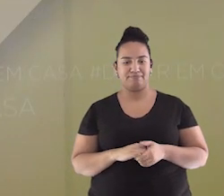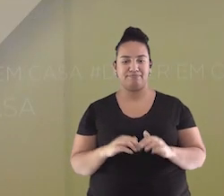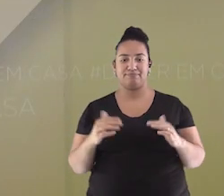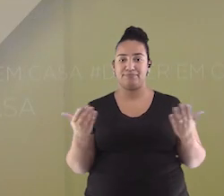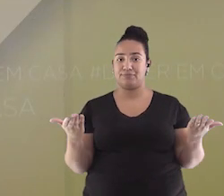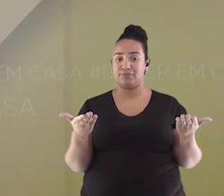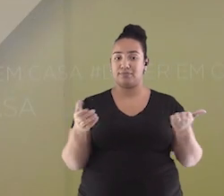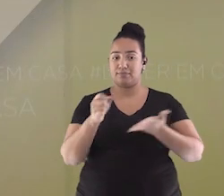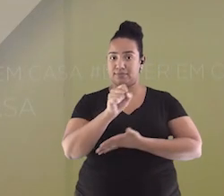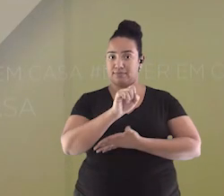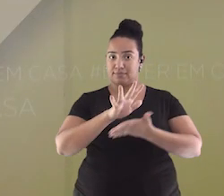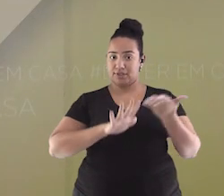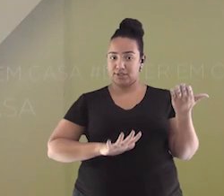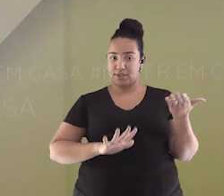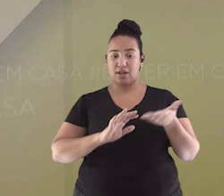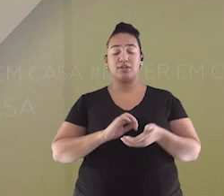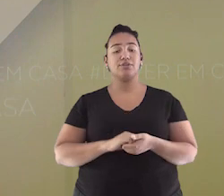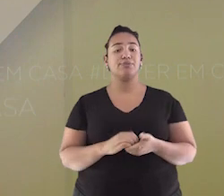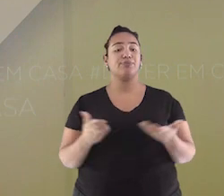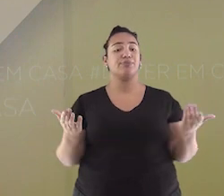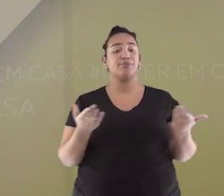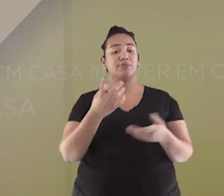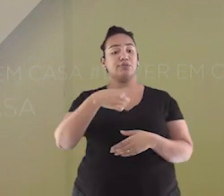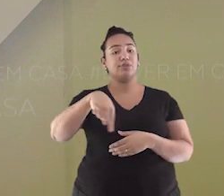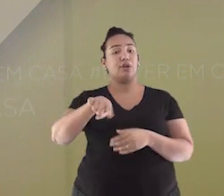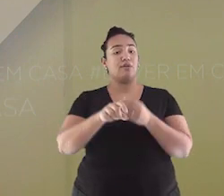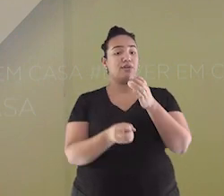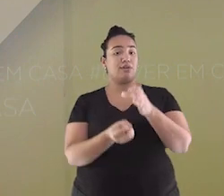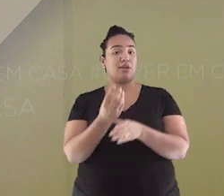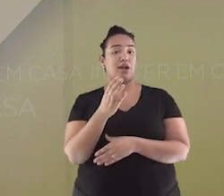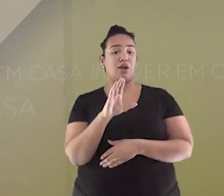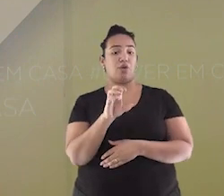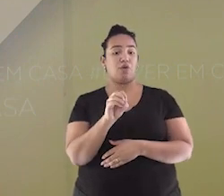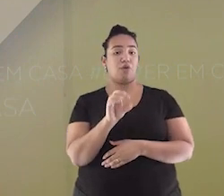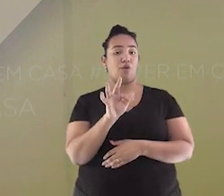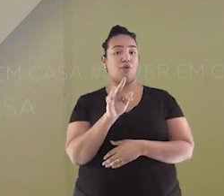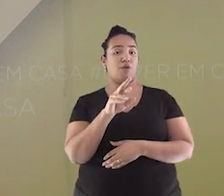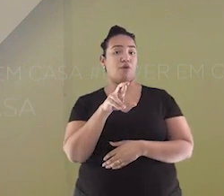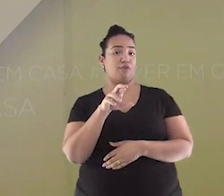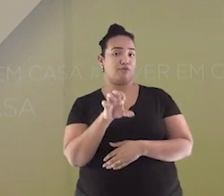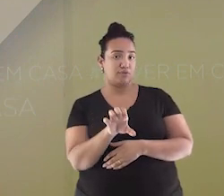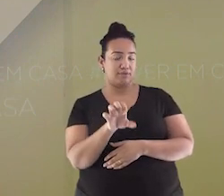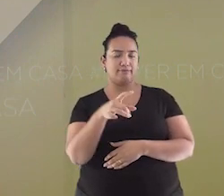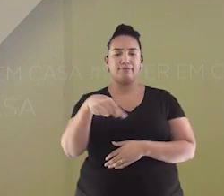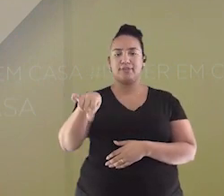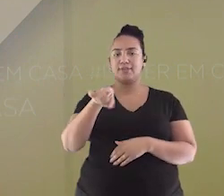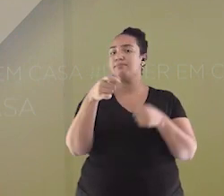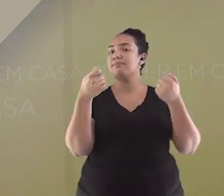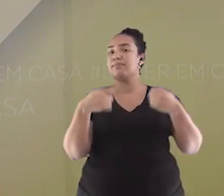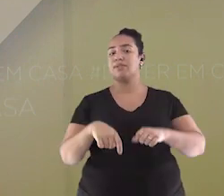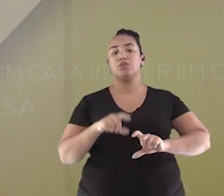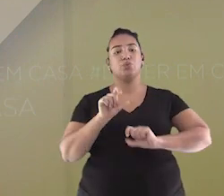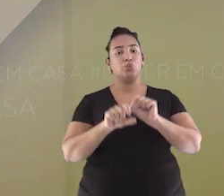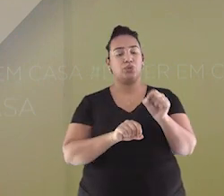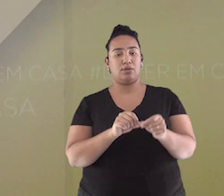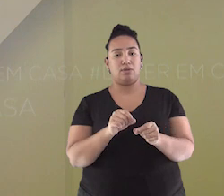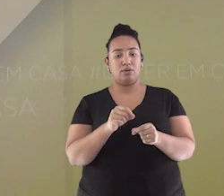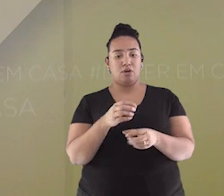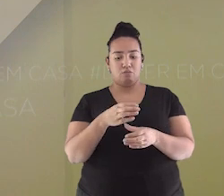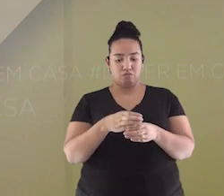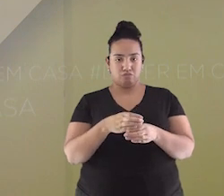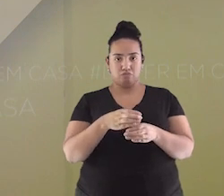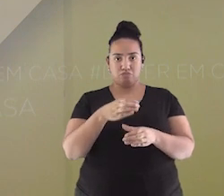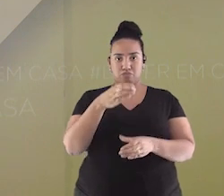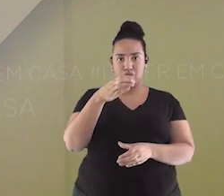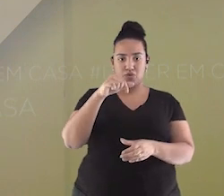Tá na hora então do nosso mão na massa. E hoje nós vamos fazer um cofrinho, então anota aí o que você vai precisar. Um pote ou